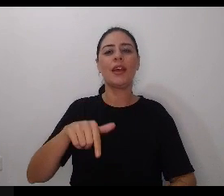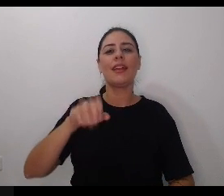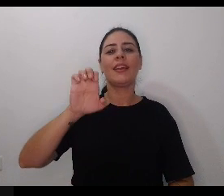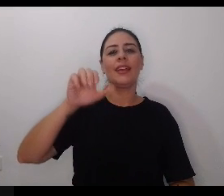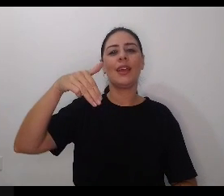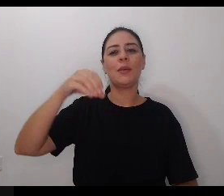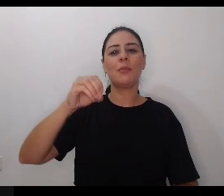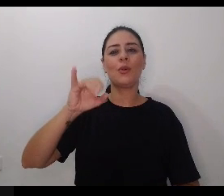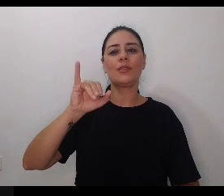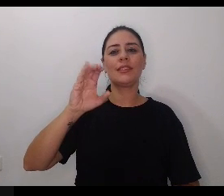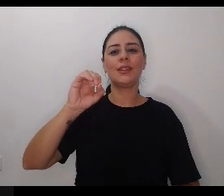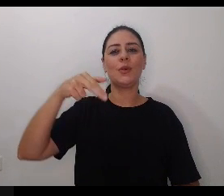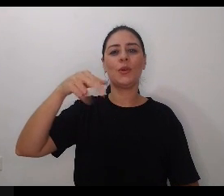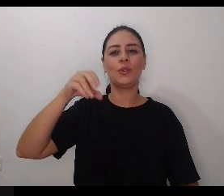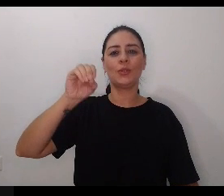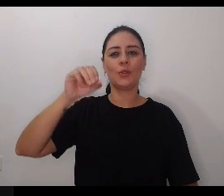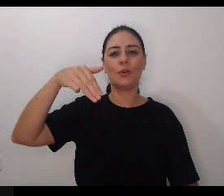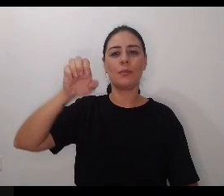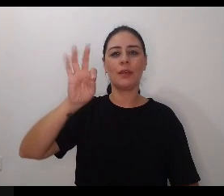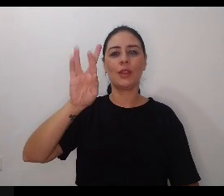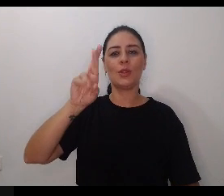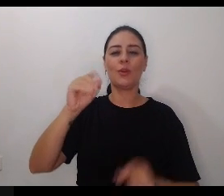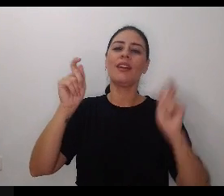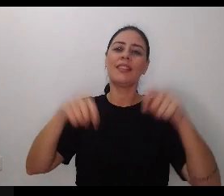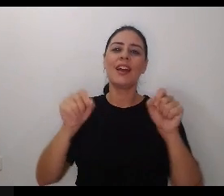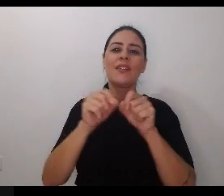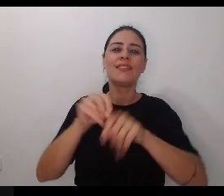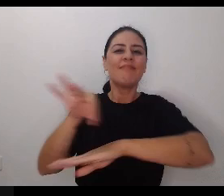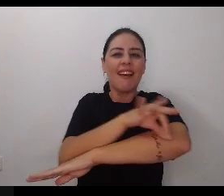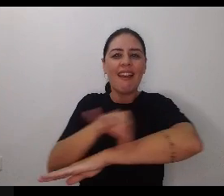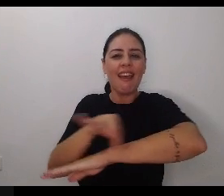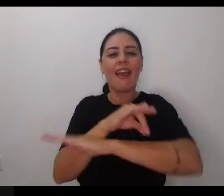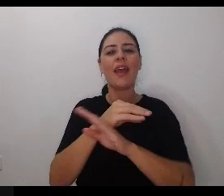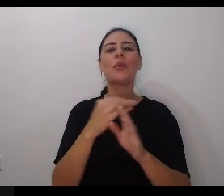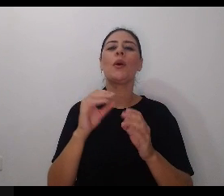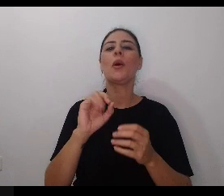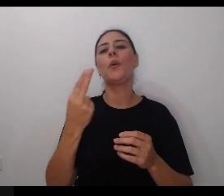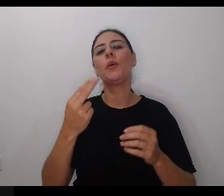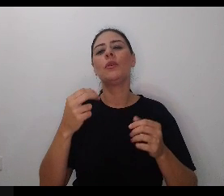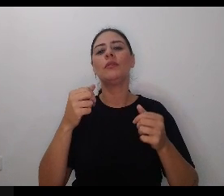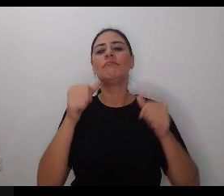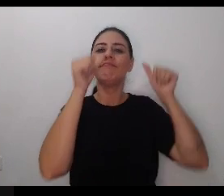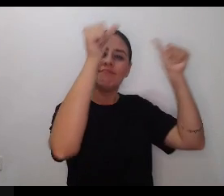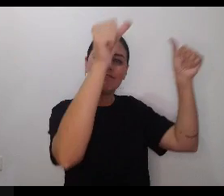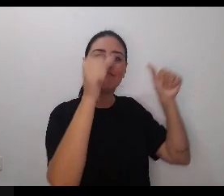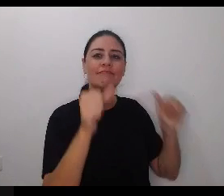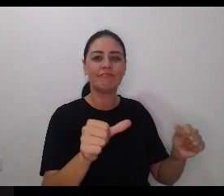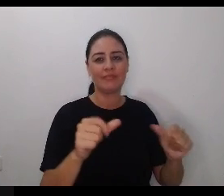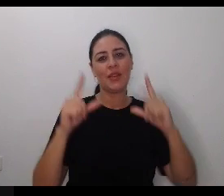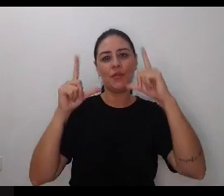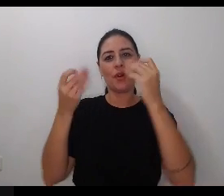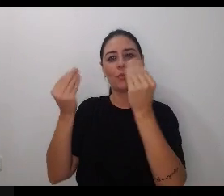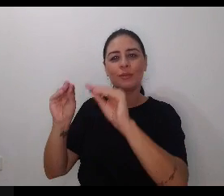é o emocionômetro. Então, pode ser feito tanto nesse formato de reguinha quanto de um